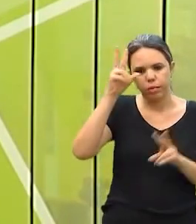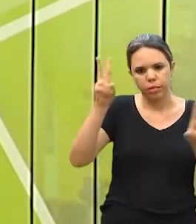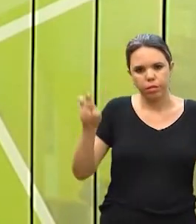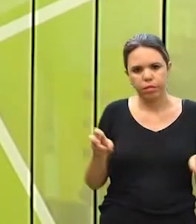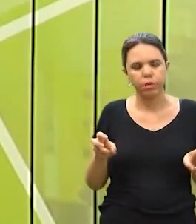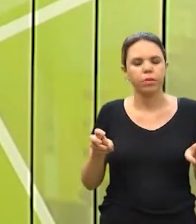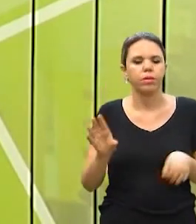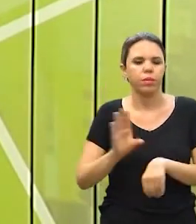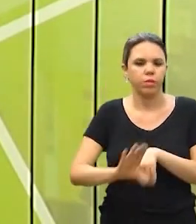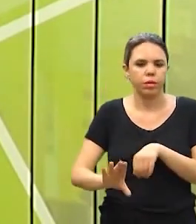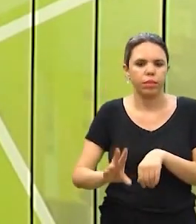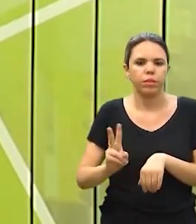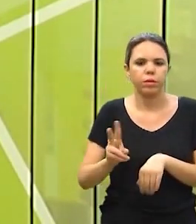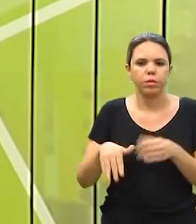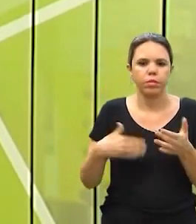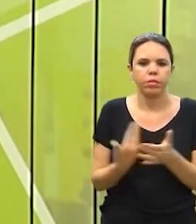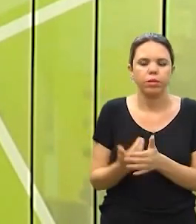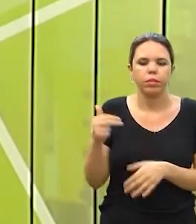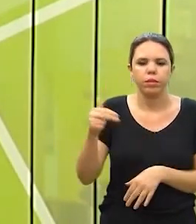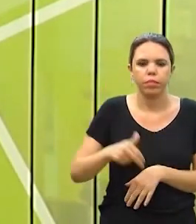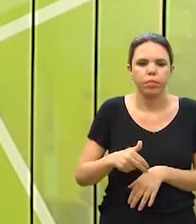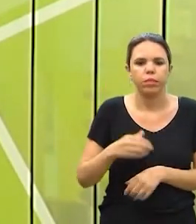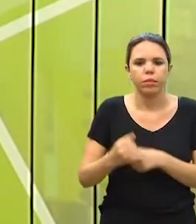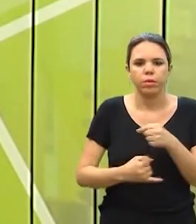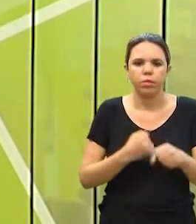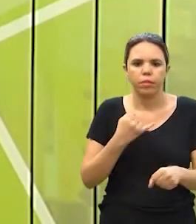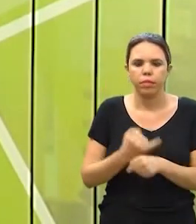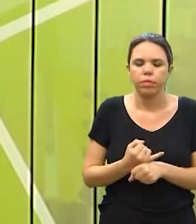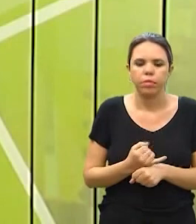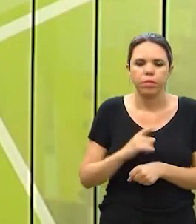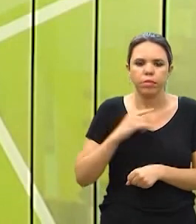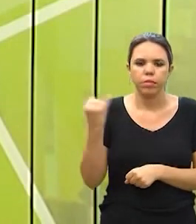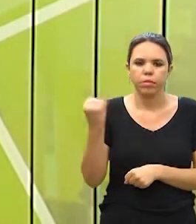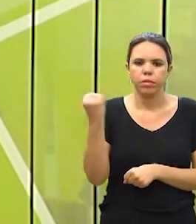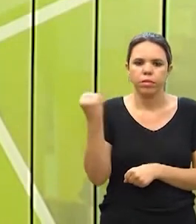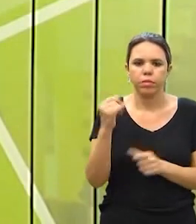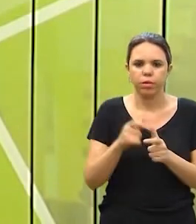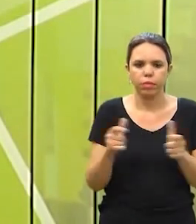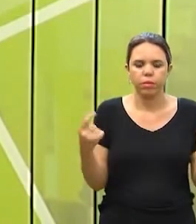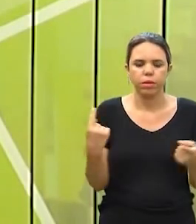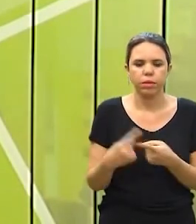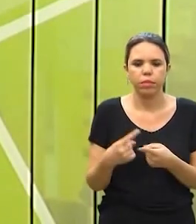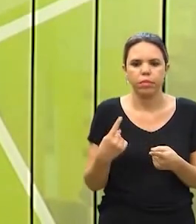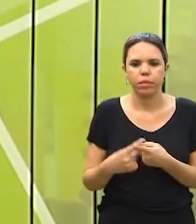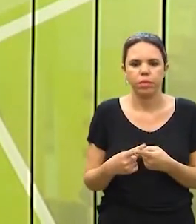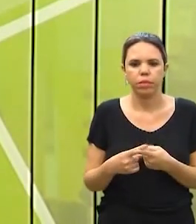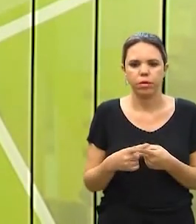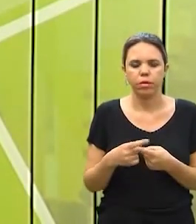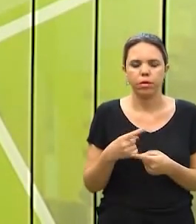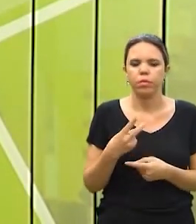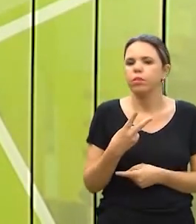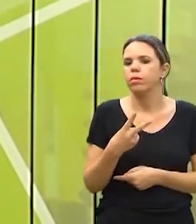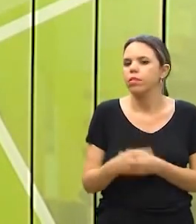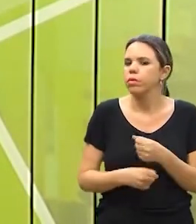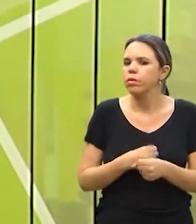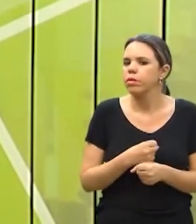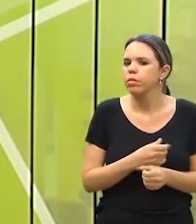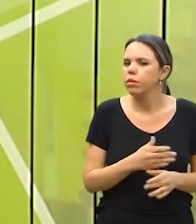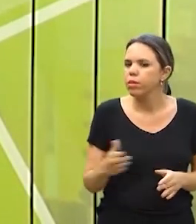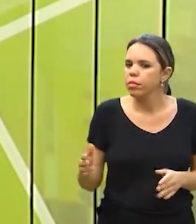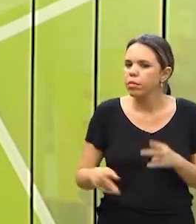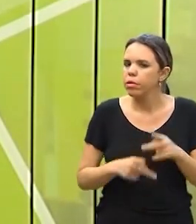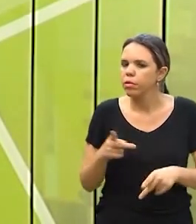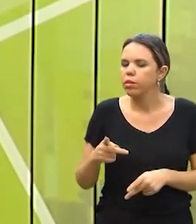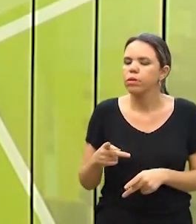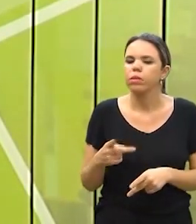isso. E esse curso segue até novembro de forma online, e ele tem uma importância muito grande porque, como é um biênio, Ângela, as pessoas precisam,